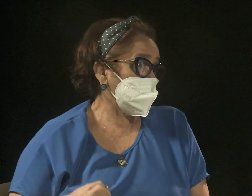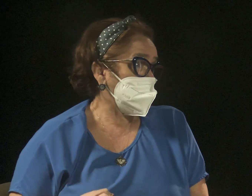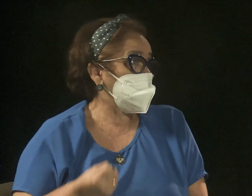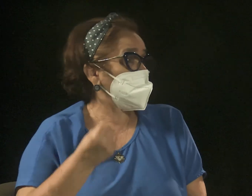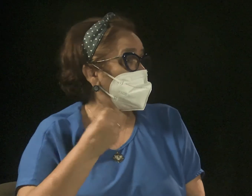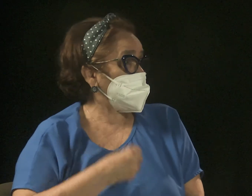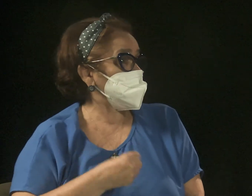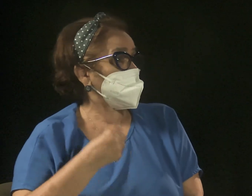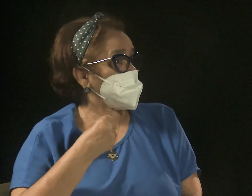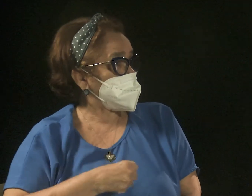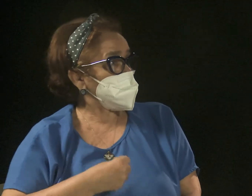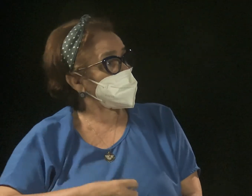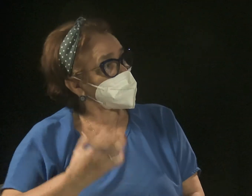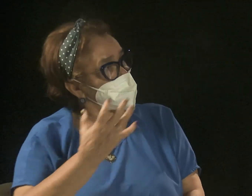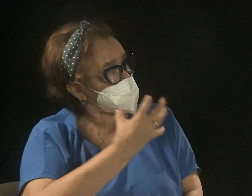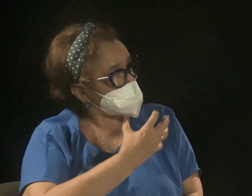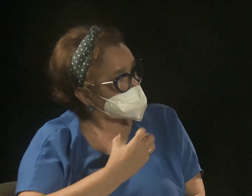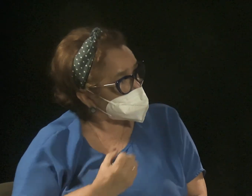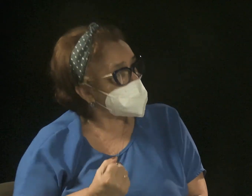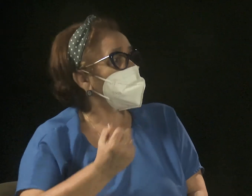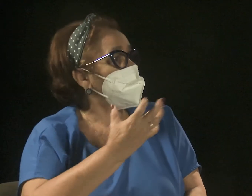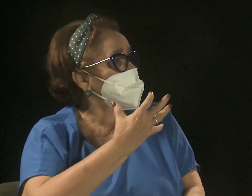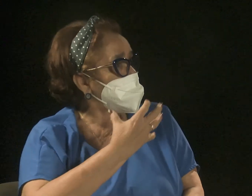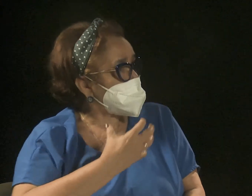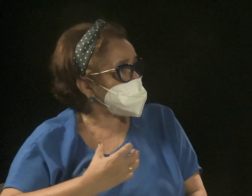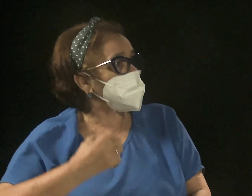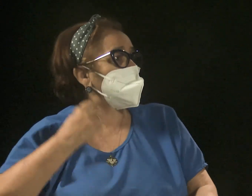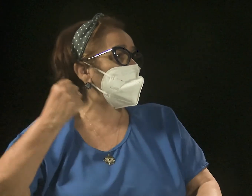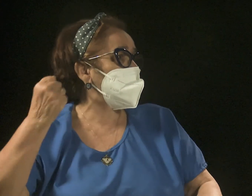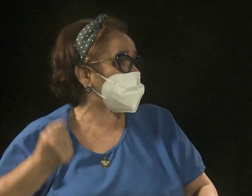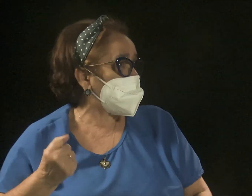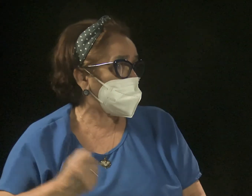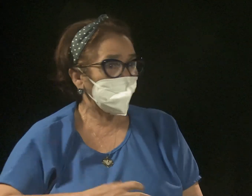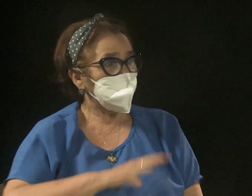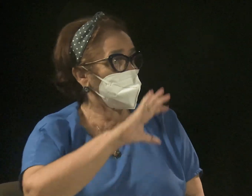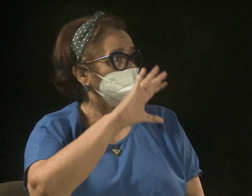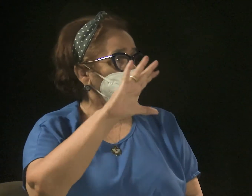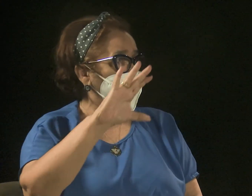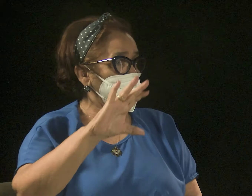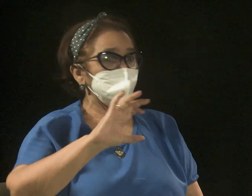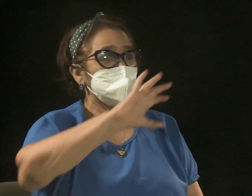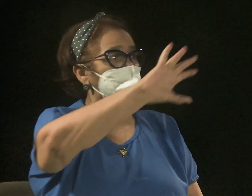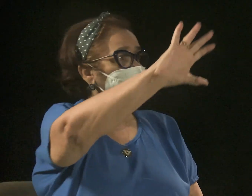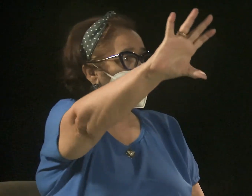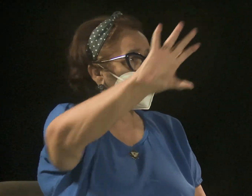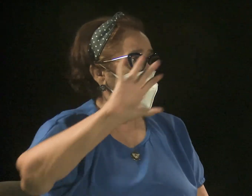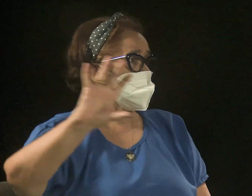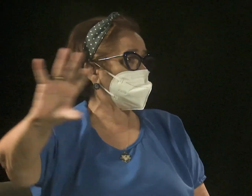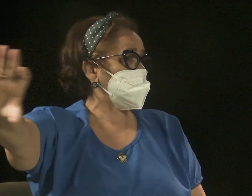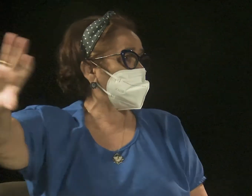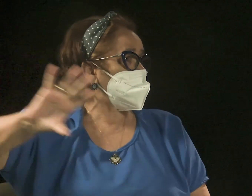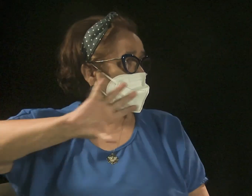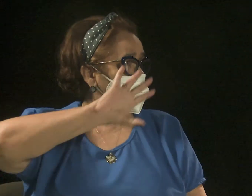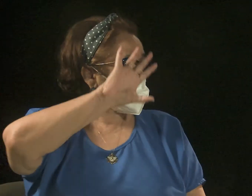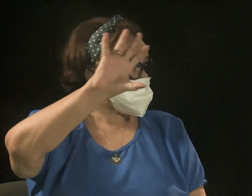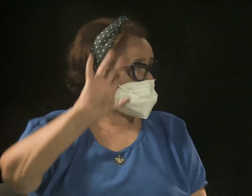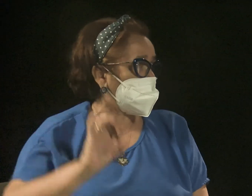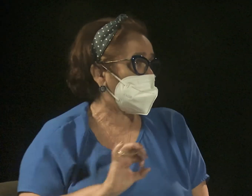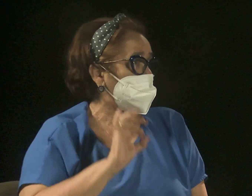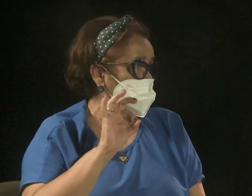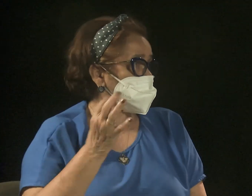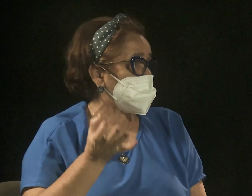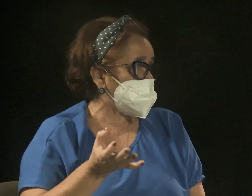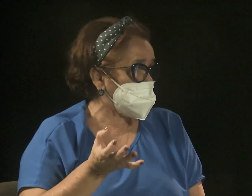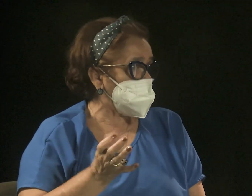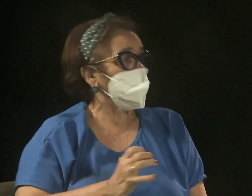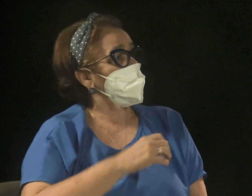intenções. Porque a criança a gente ainda acolhe muito, acaricia e tal. Quando é adolescente, tá ficando homem, tá ficando menina, então há